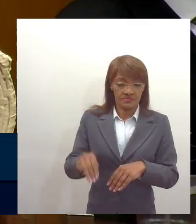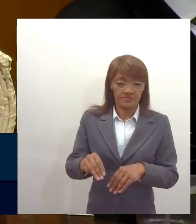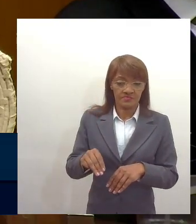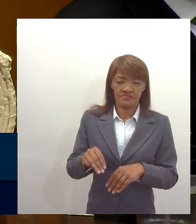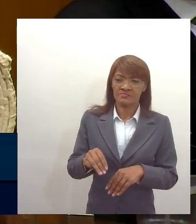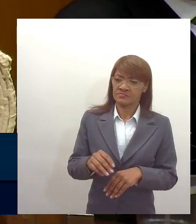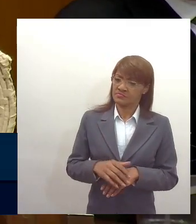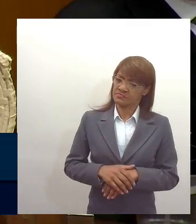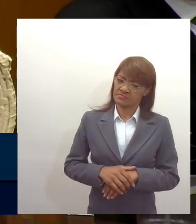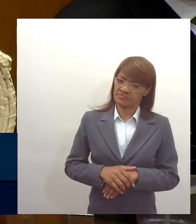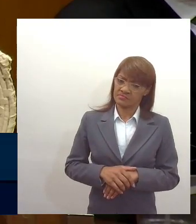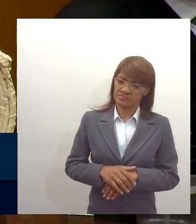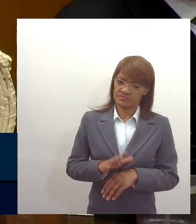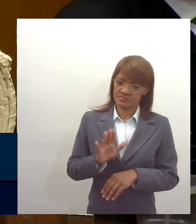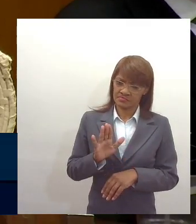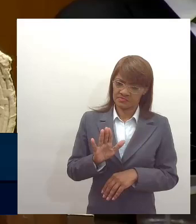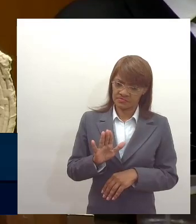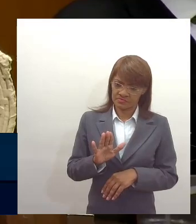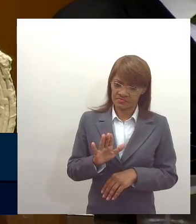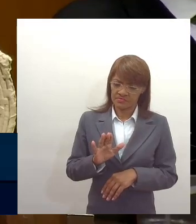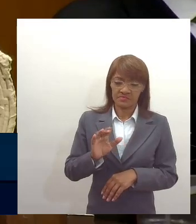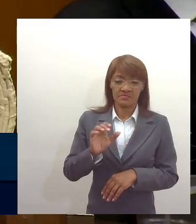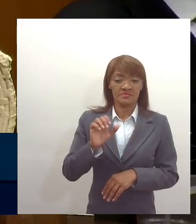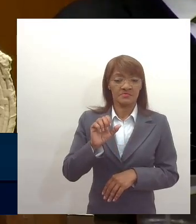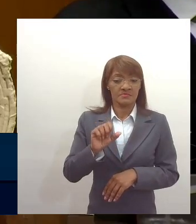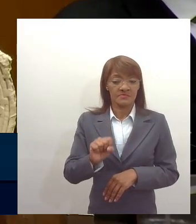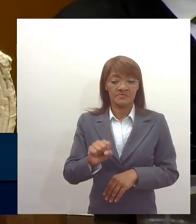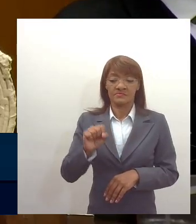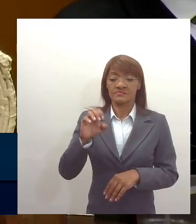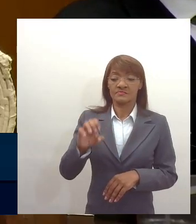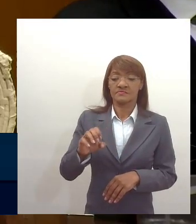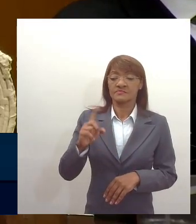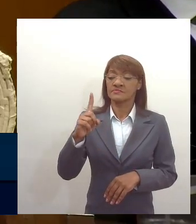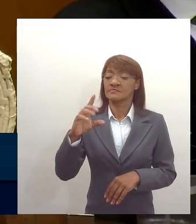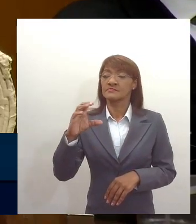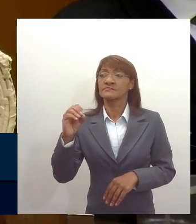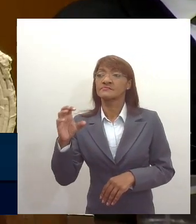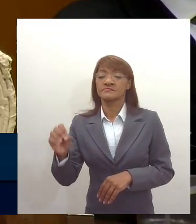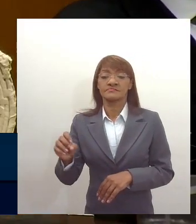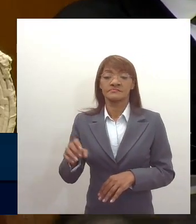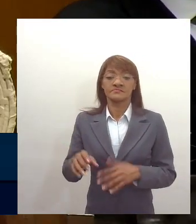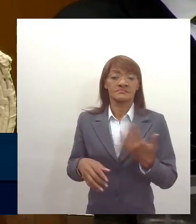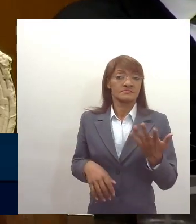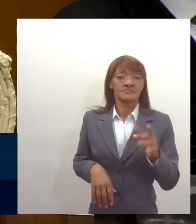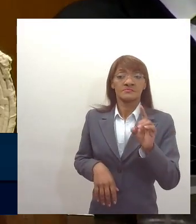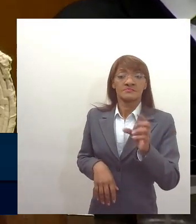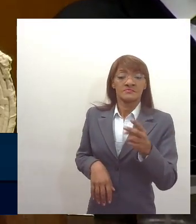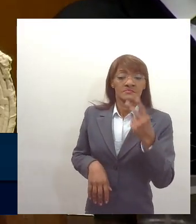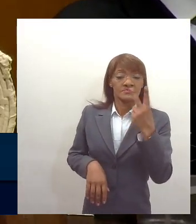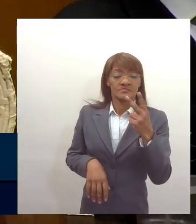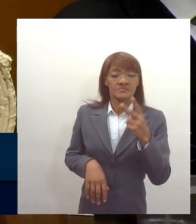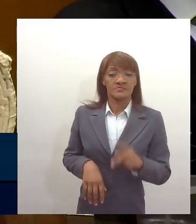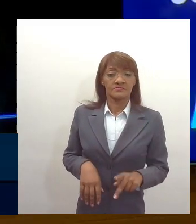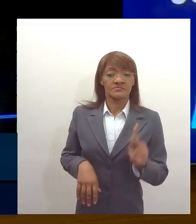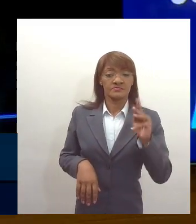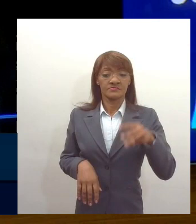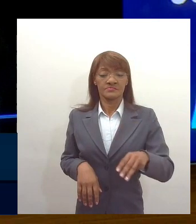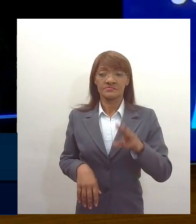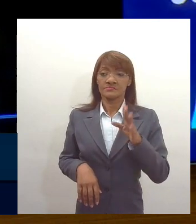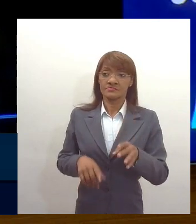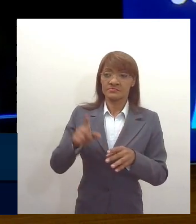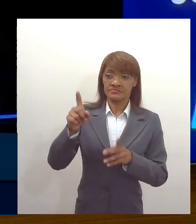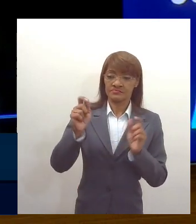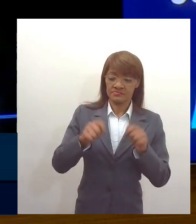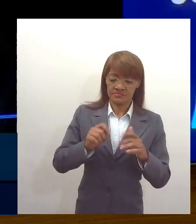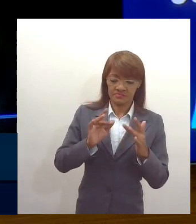SE100, né, que é só 2 quilômetros, Adailton, já que você é ligado à DR, eles me solicitaram também